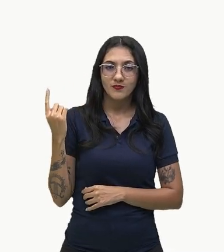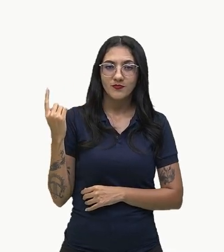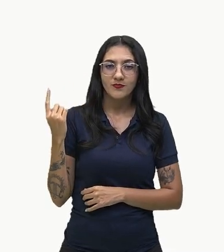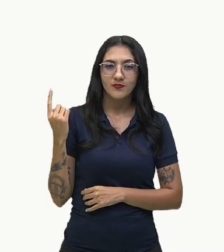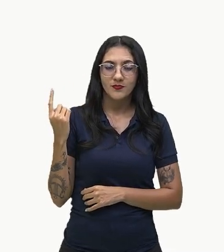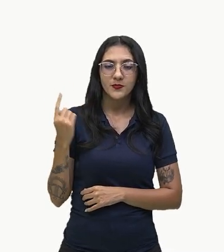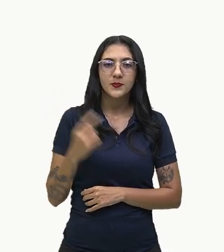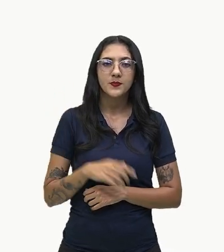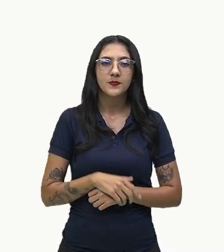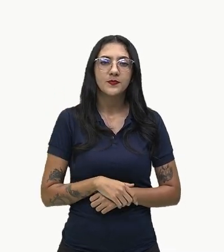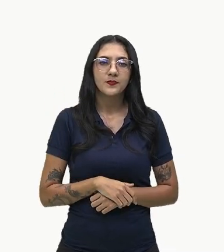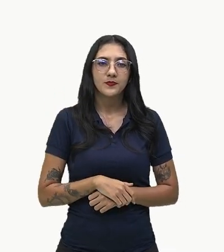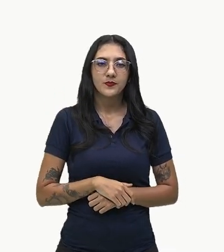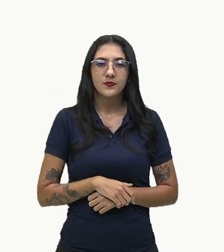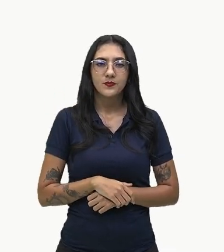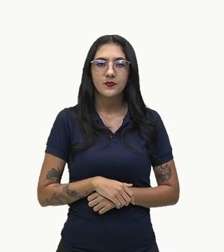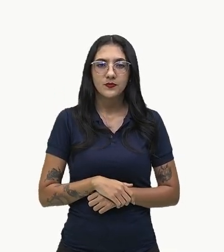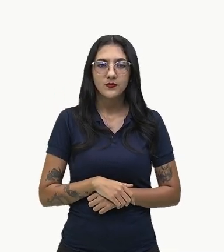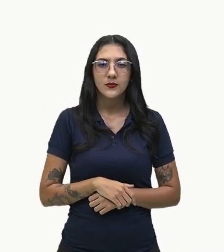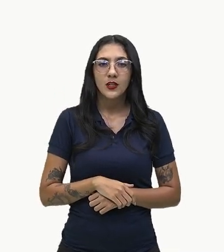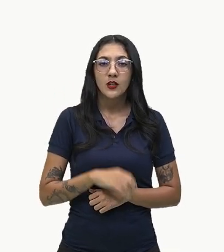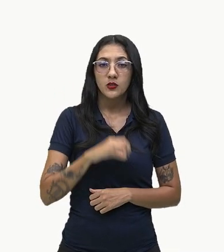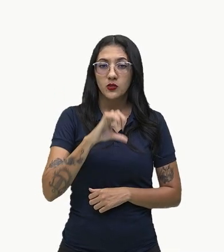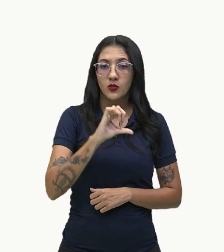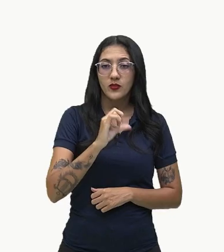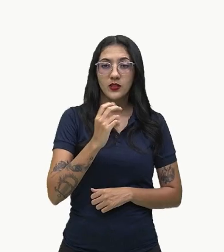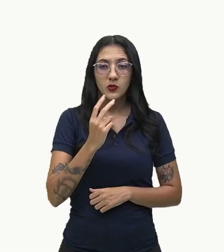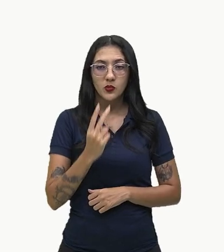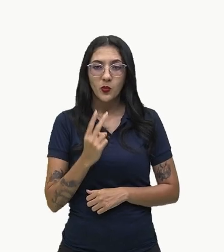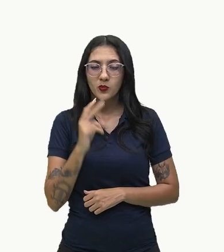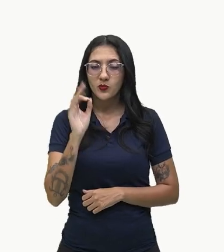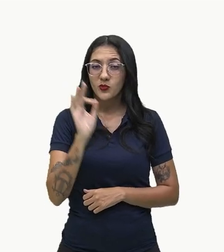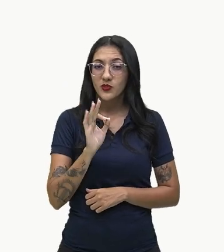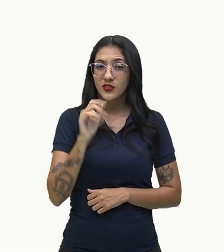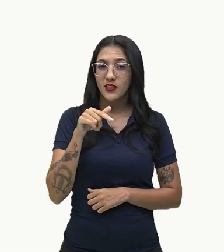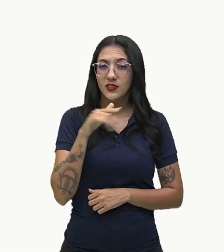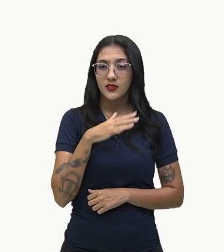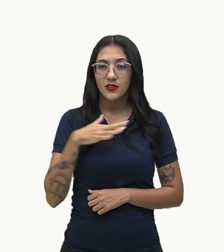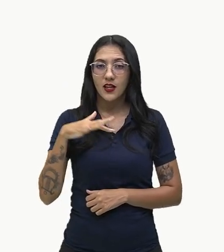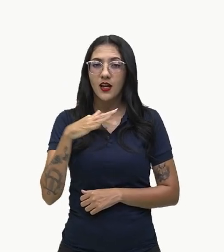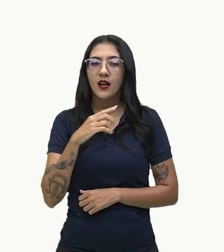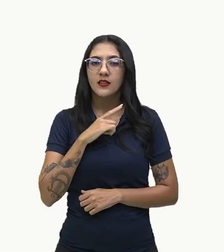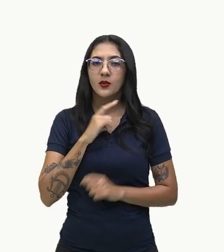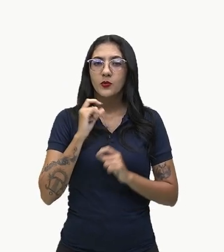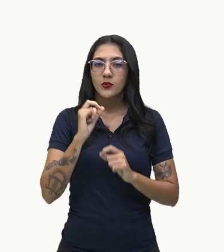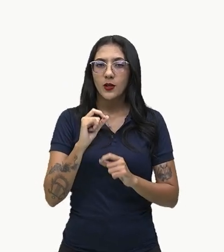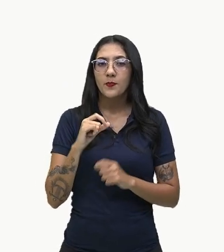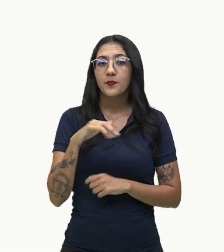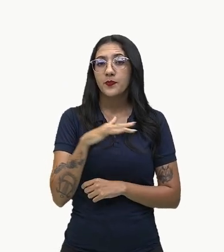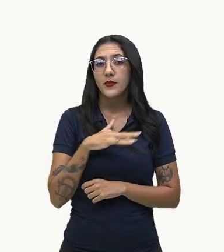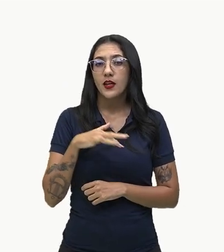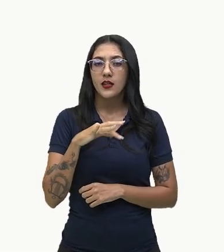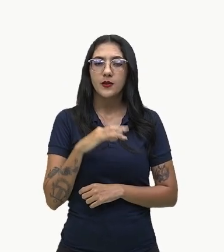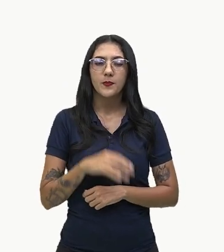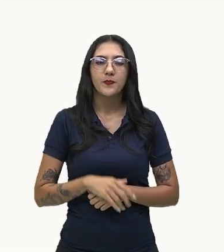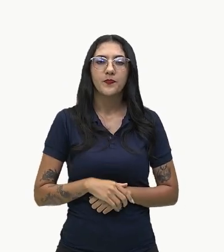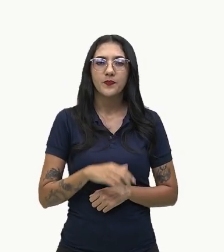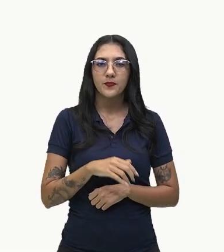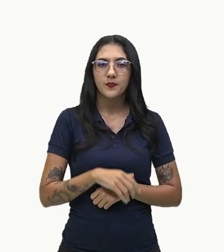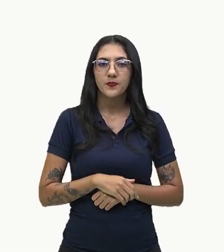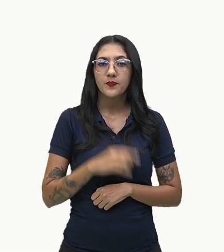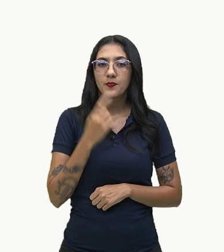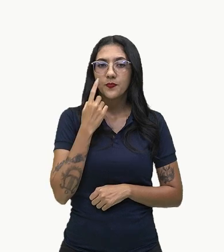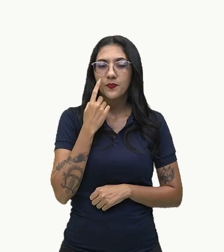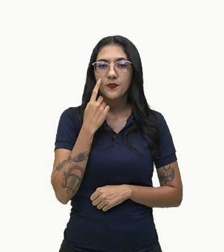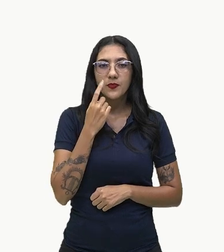território brasileiro, 92% de suas terras, elas estão na zona... Perdão,